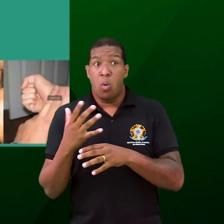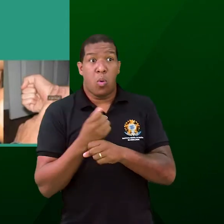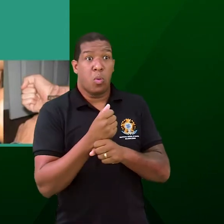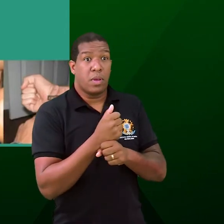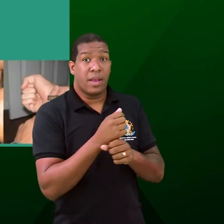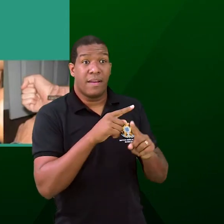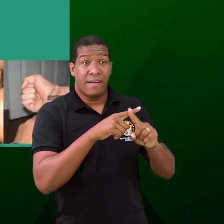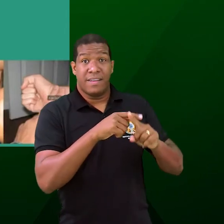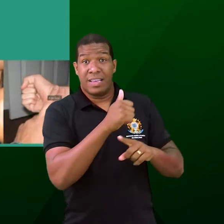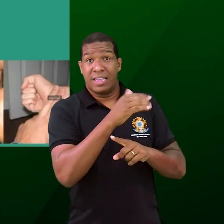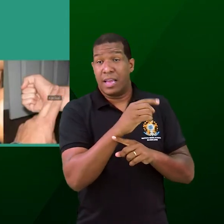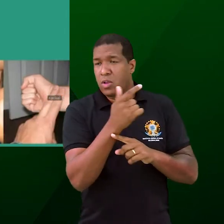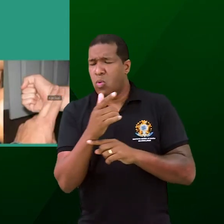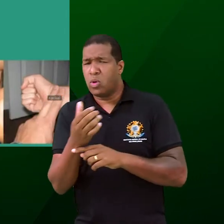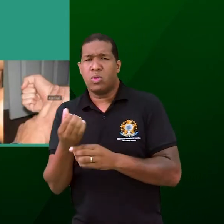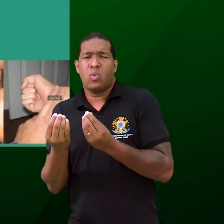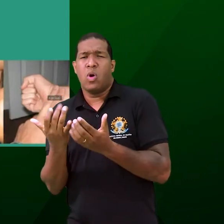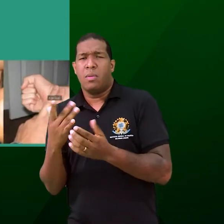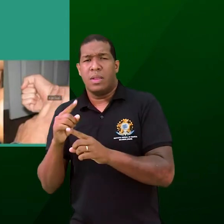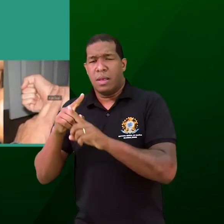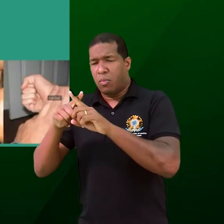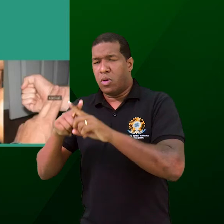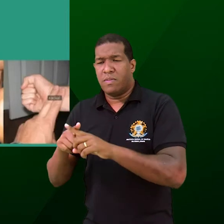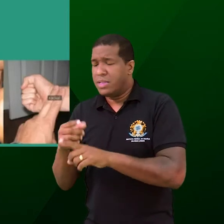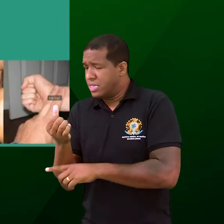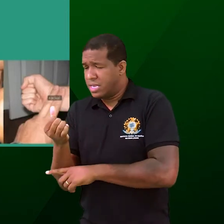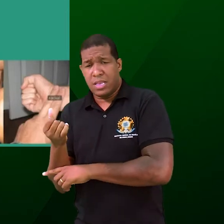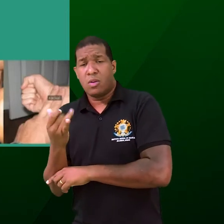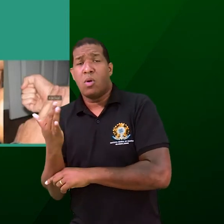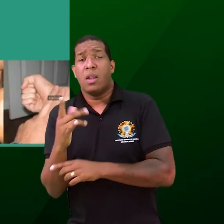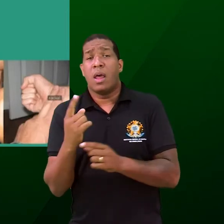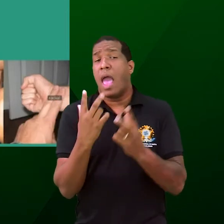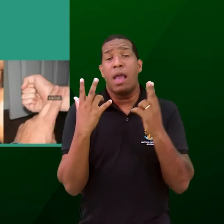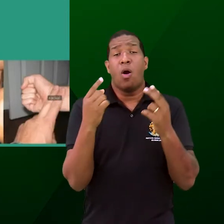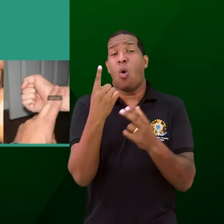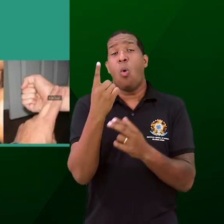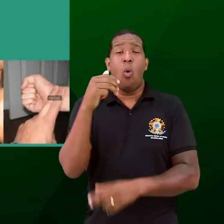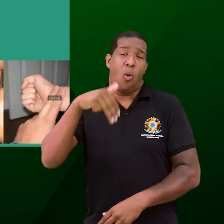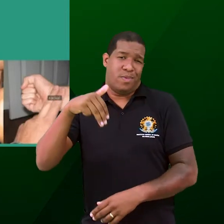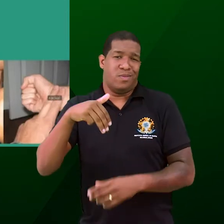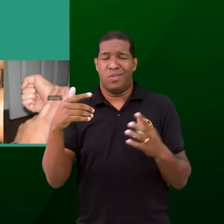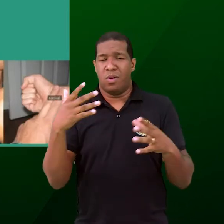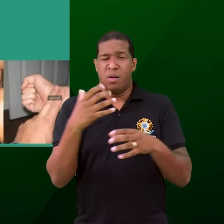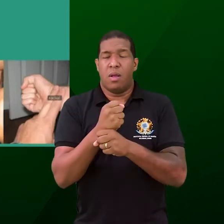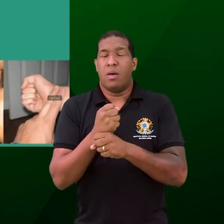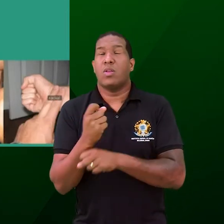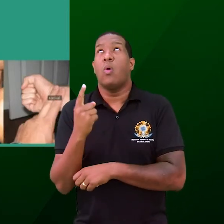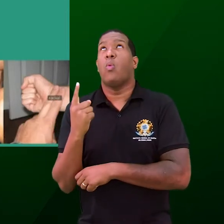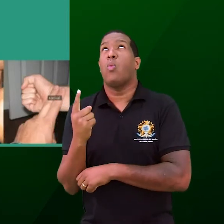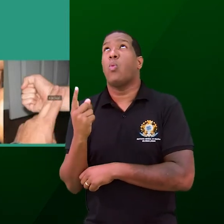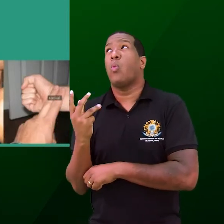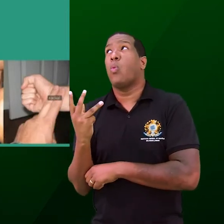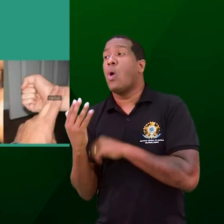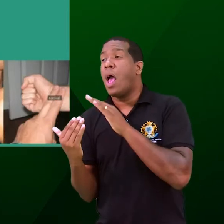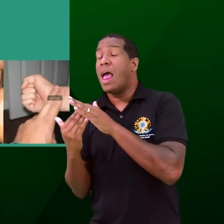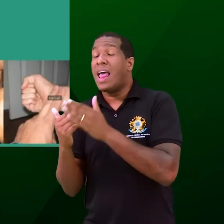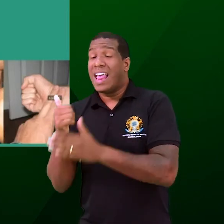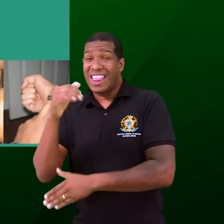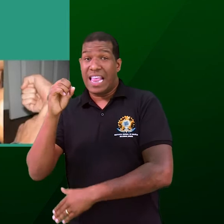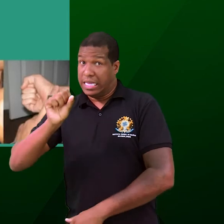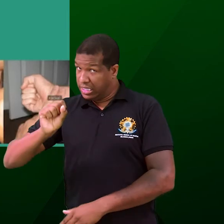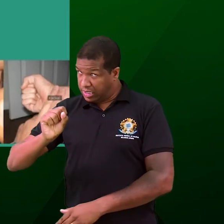um eletrocardiograma de esforço, que a gente chama, vai ser o médico, você vai subir numa esteira, vai botar um medidor de frequência e